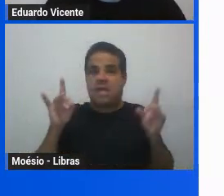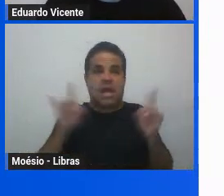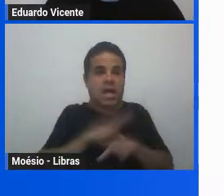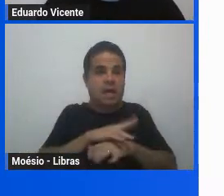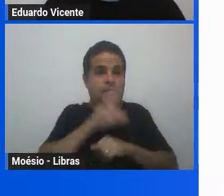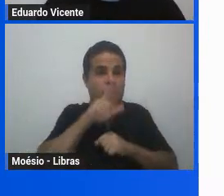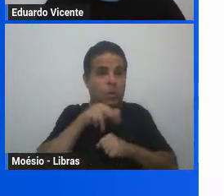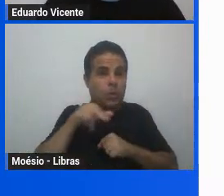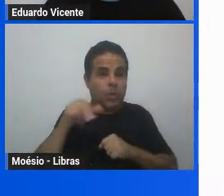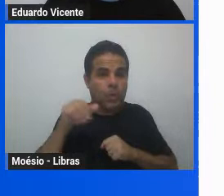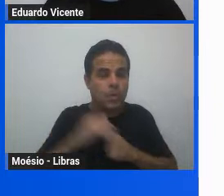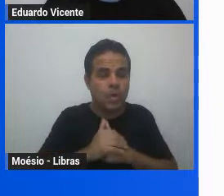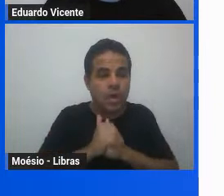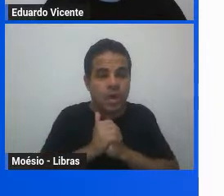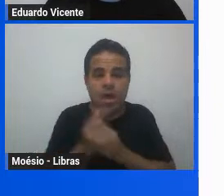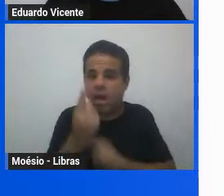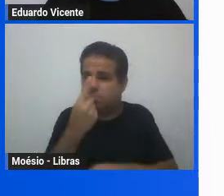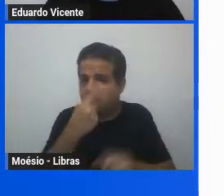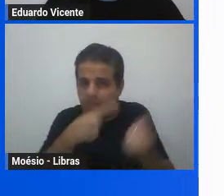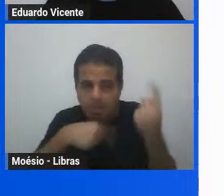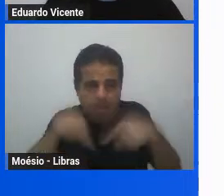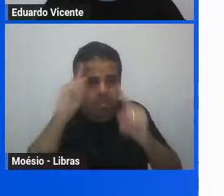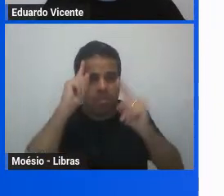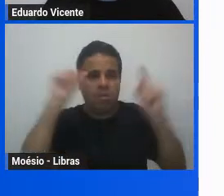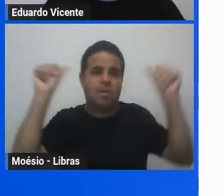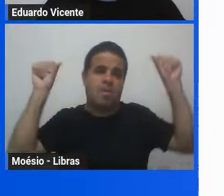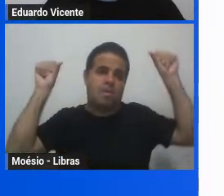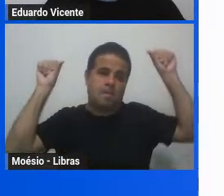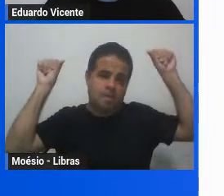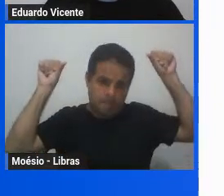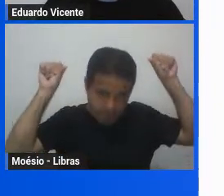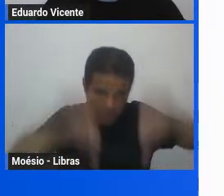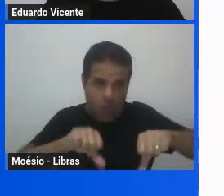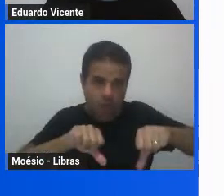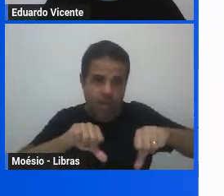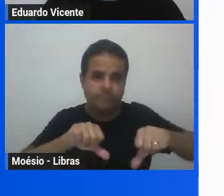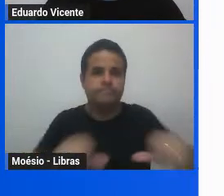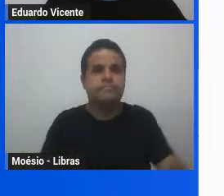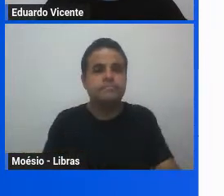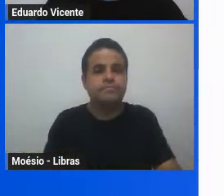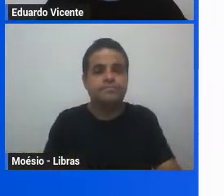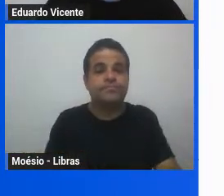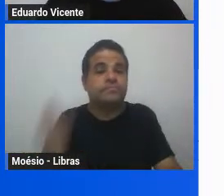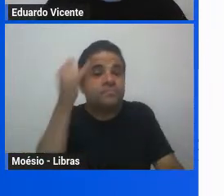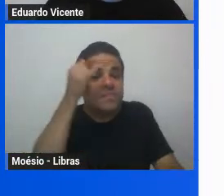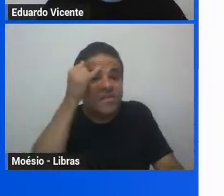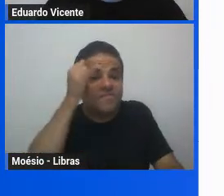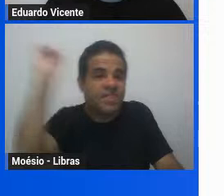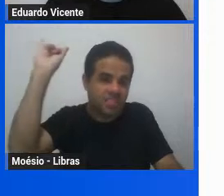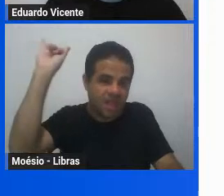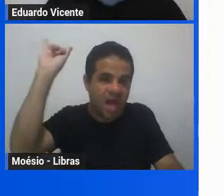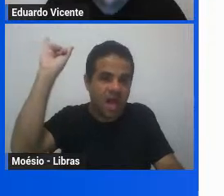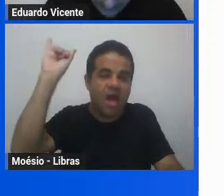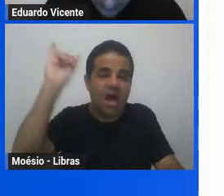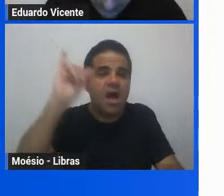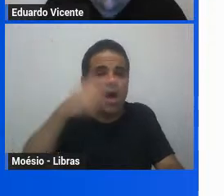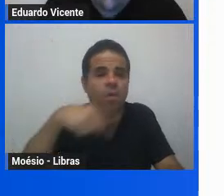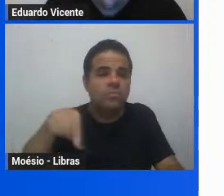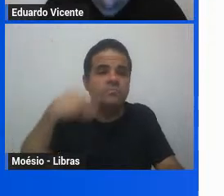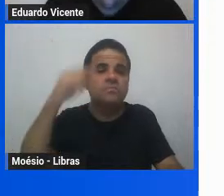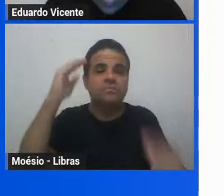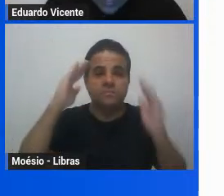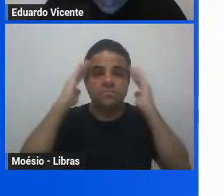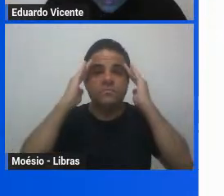aí isso evolui para quê? Para uma piora da vertigem. Vou evitar de todo modo inclinar a